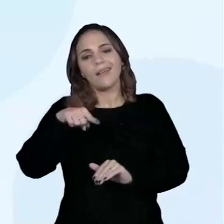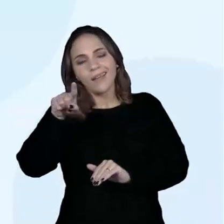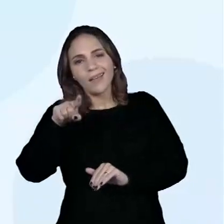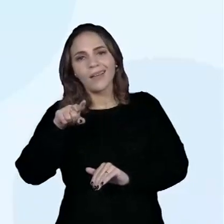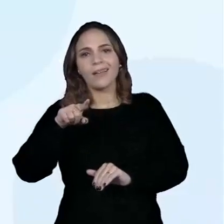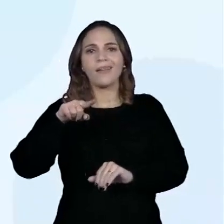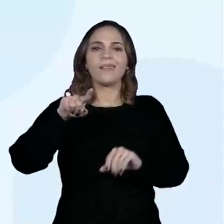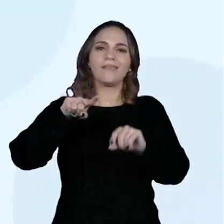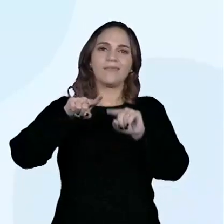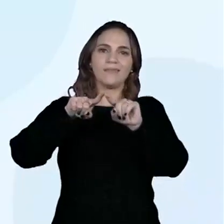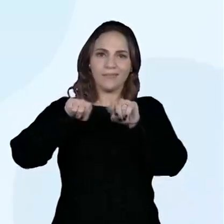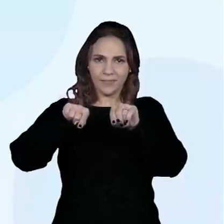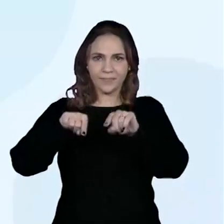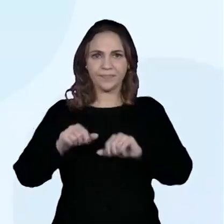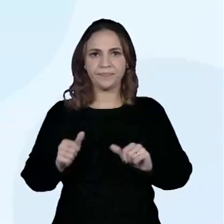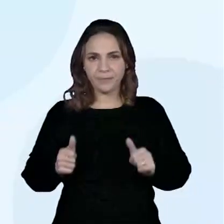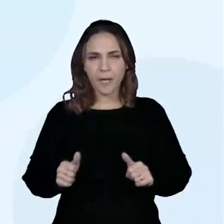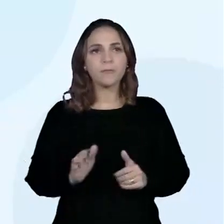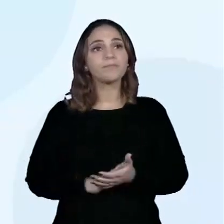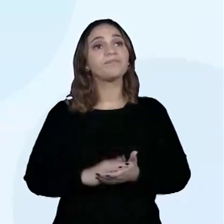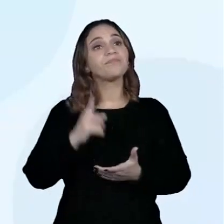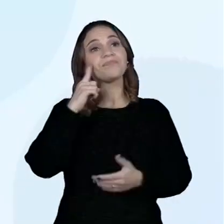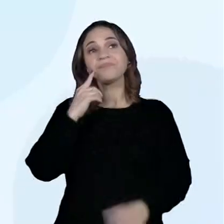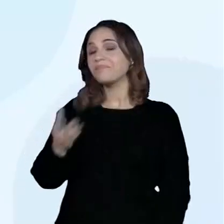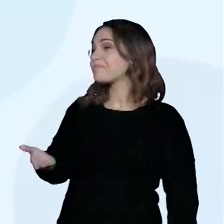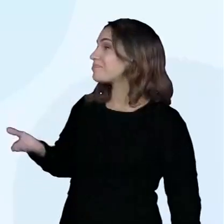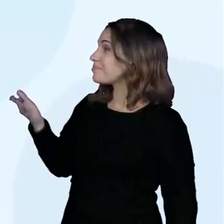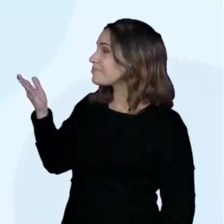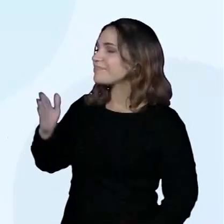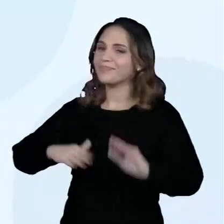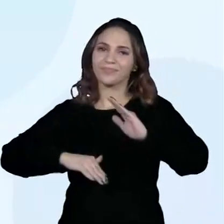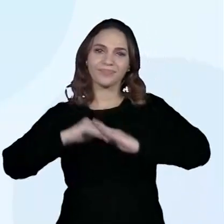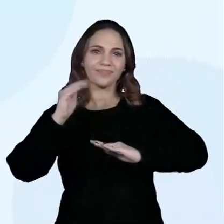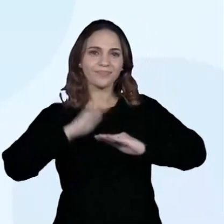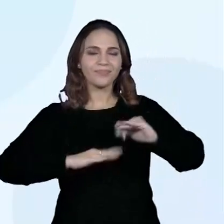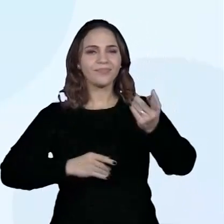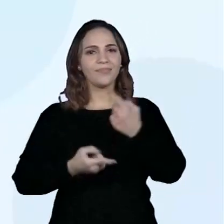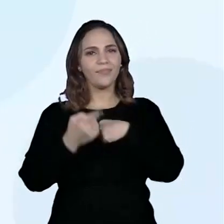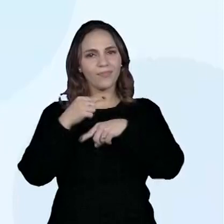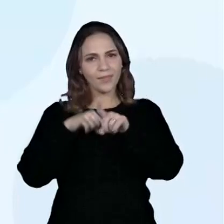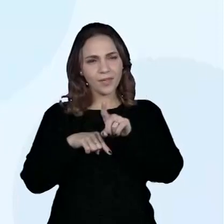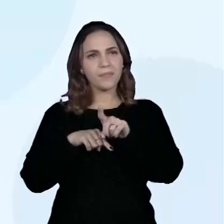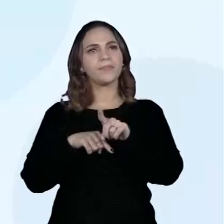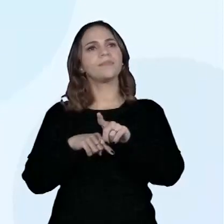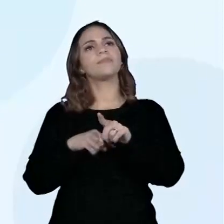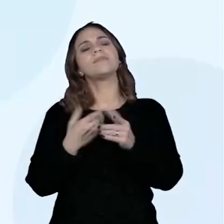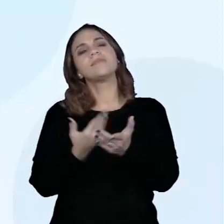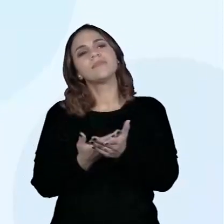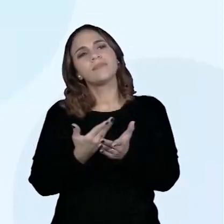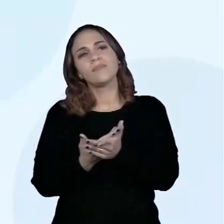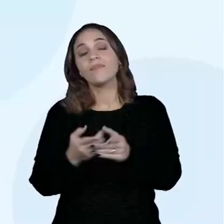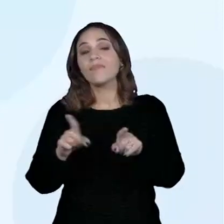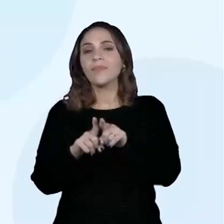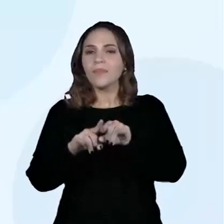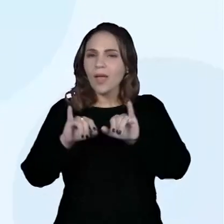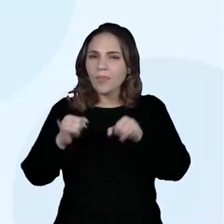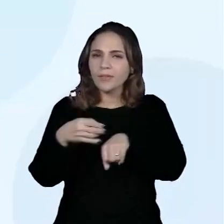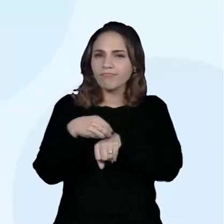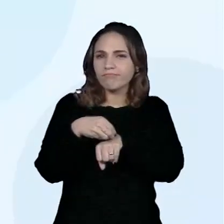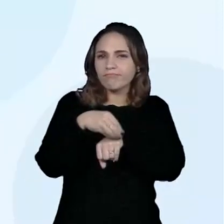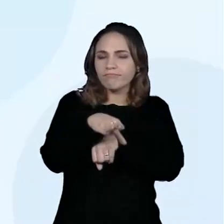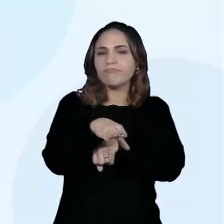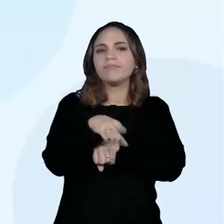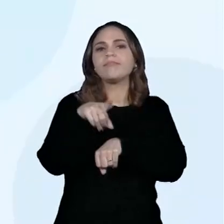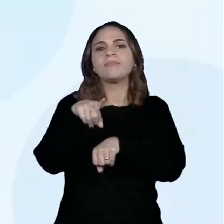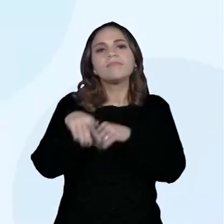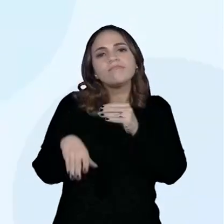Moral dos meus amigos professores com a habilidade desta aula e também, lógico, sempre uma sugestão